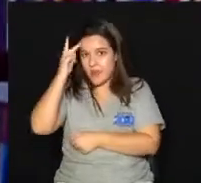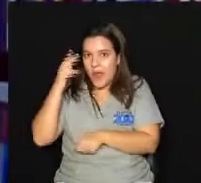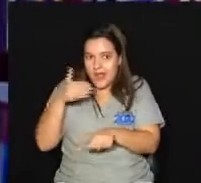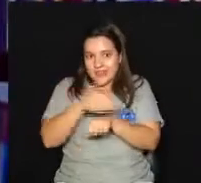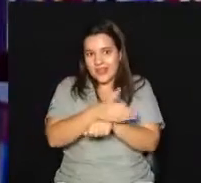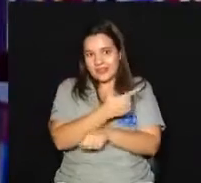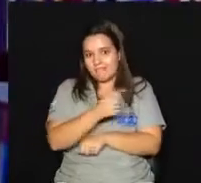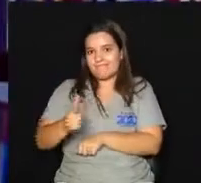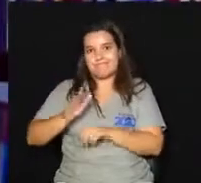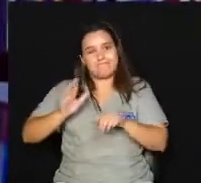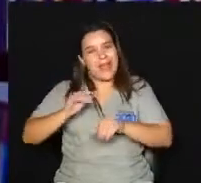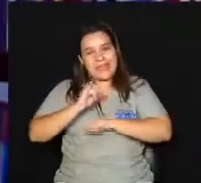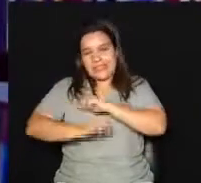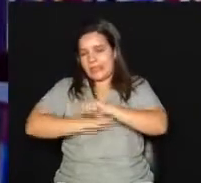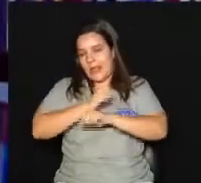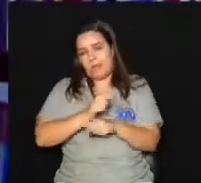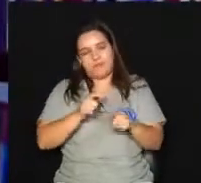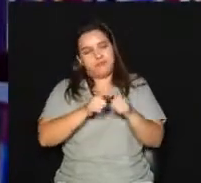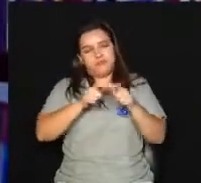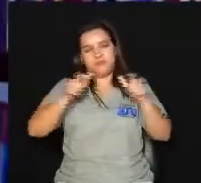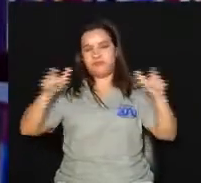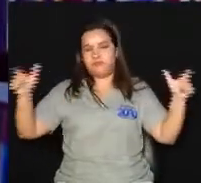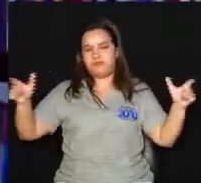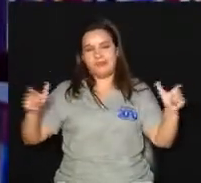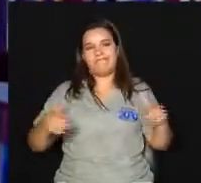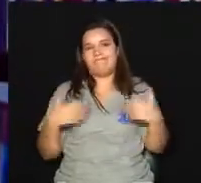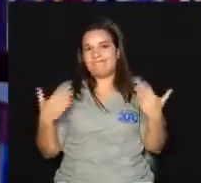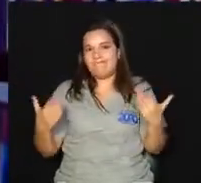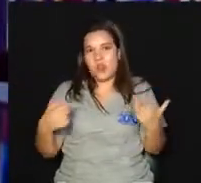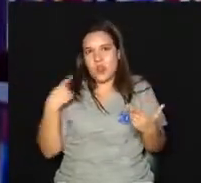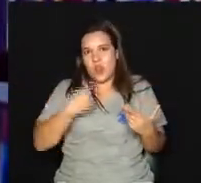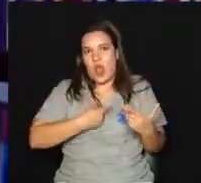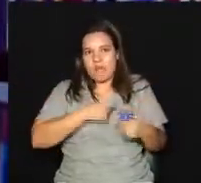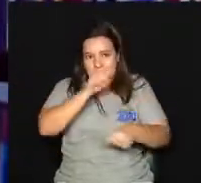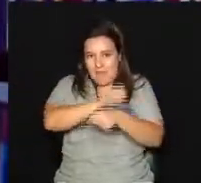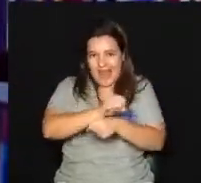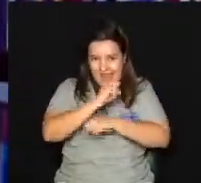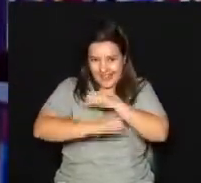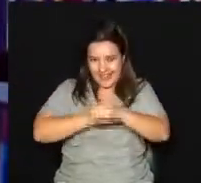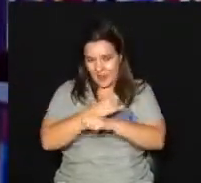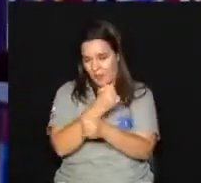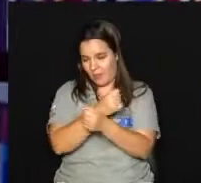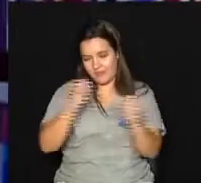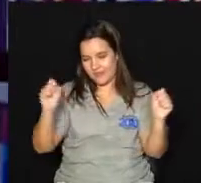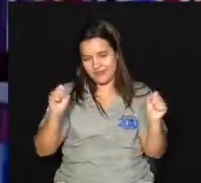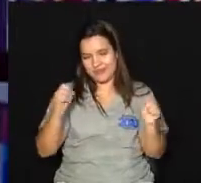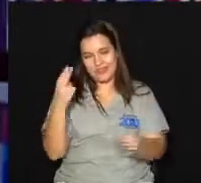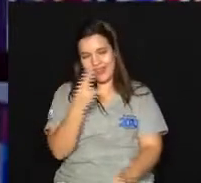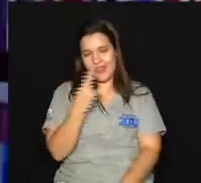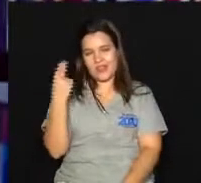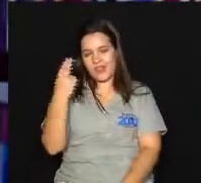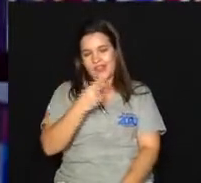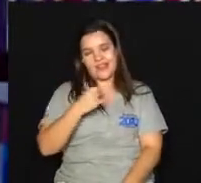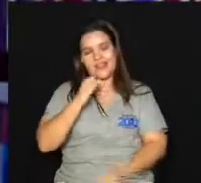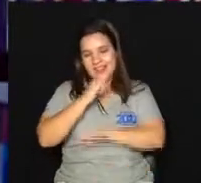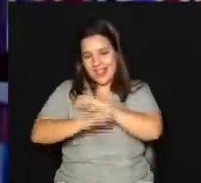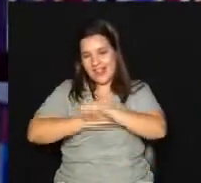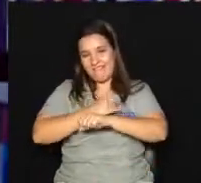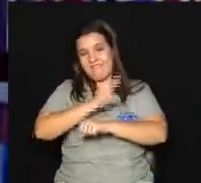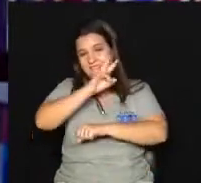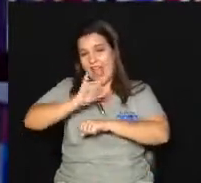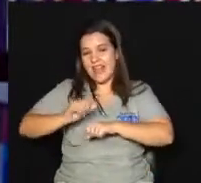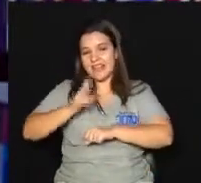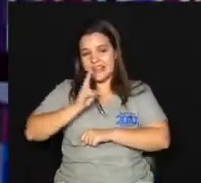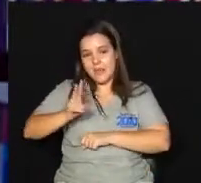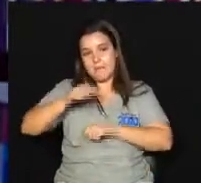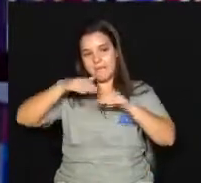está em plena expansão, né? É um fenômeno inevitável. E provavelmente, e aí é a questão que nós já